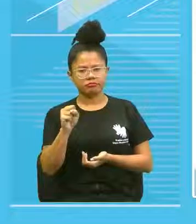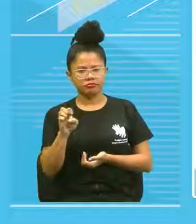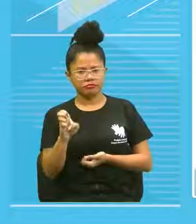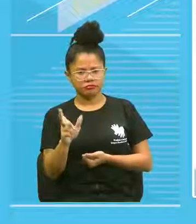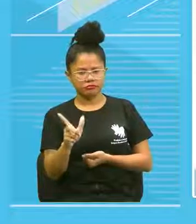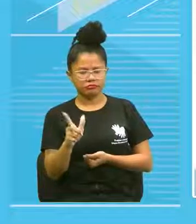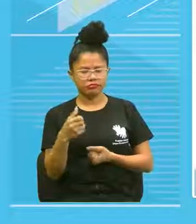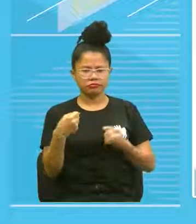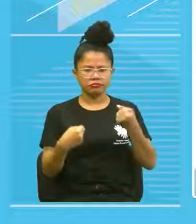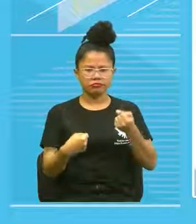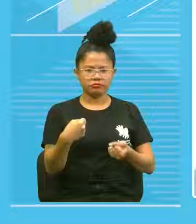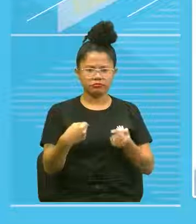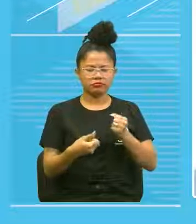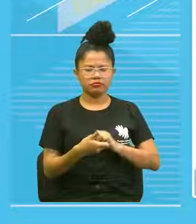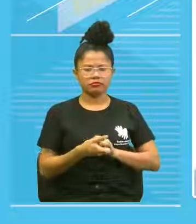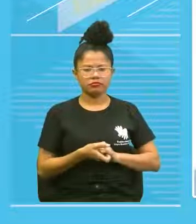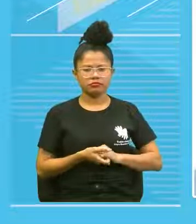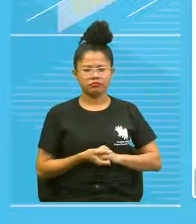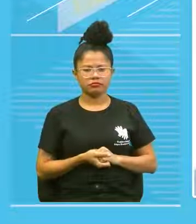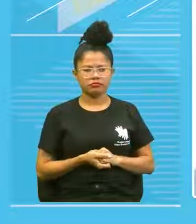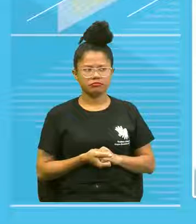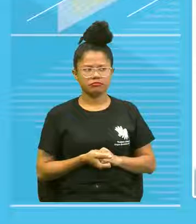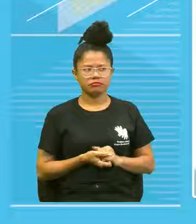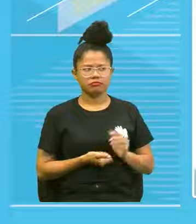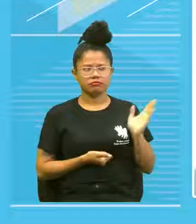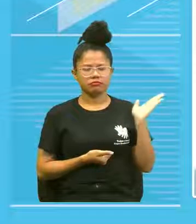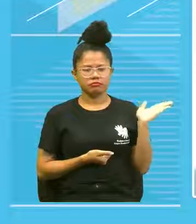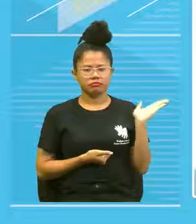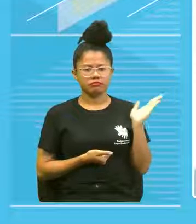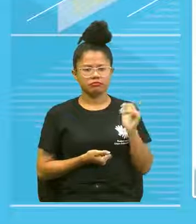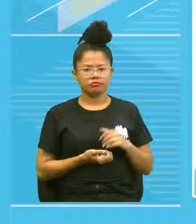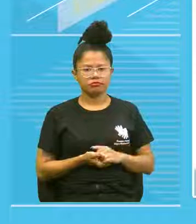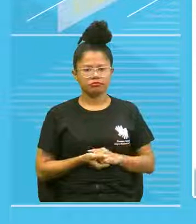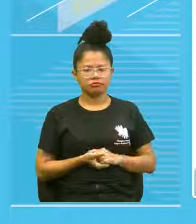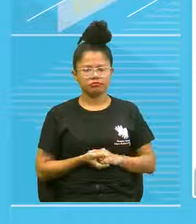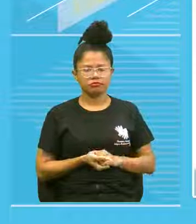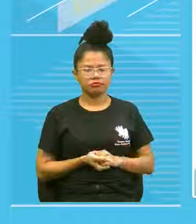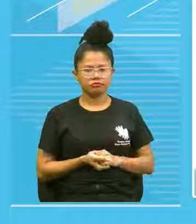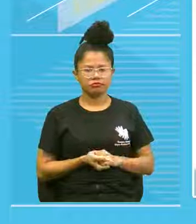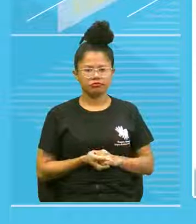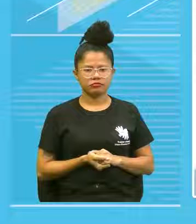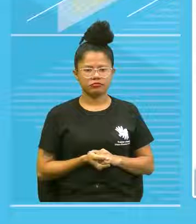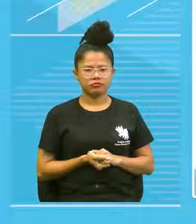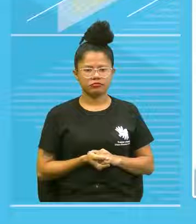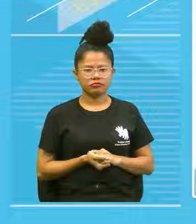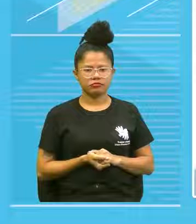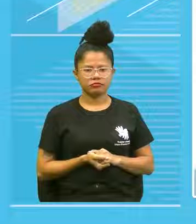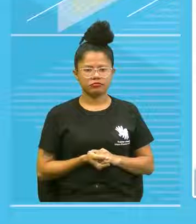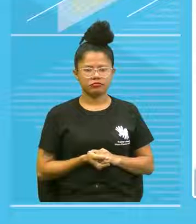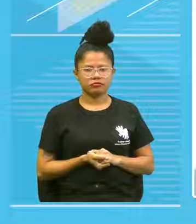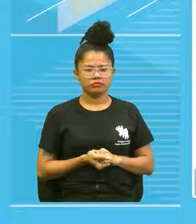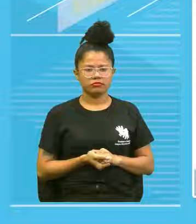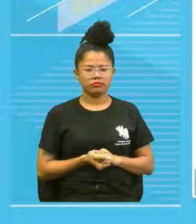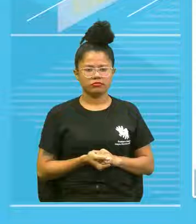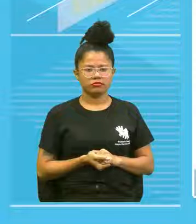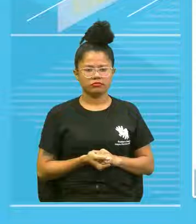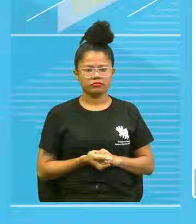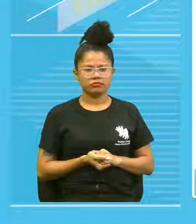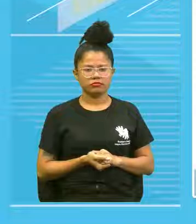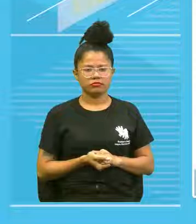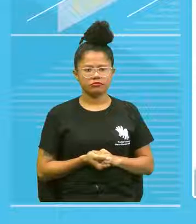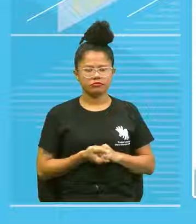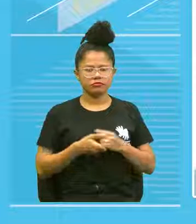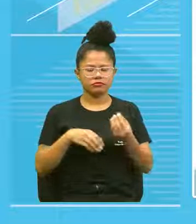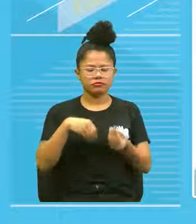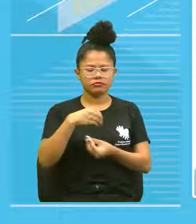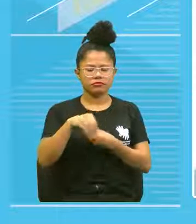automóveis e esse biodiesel e é adicionado ao óleo diesel